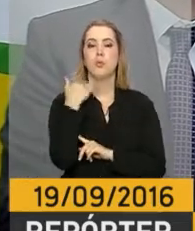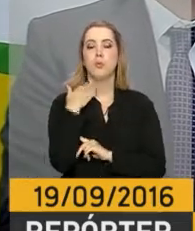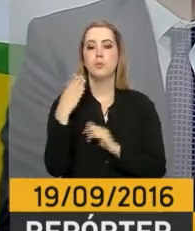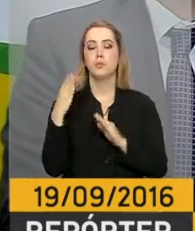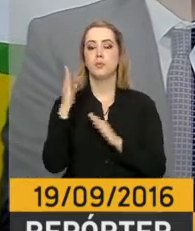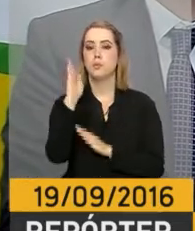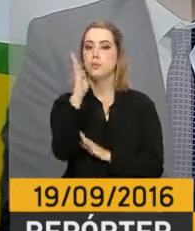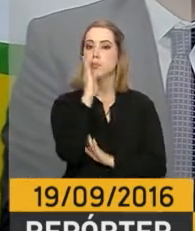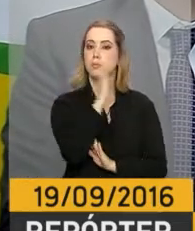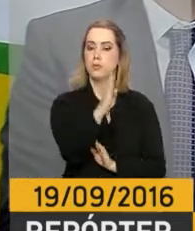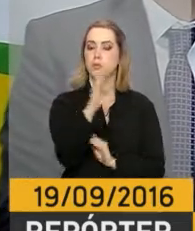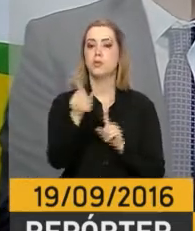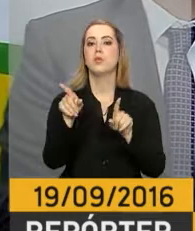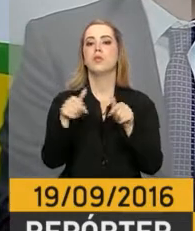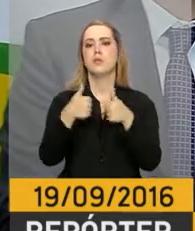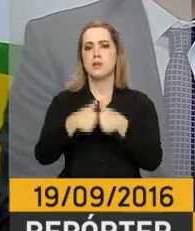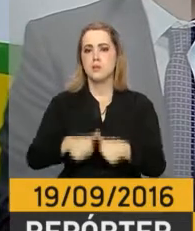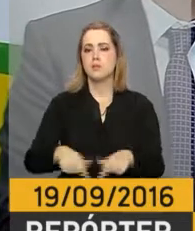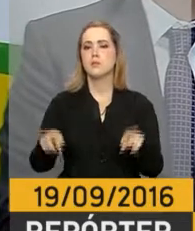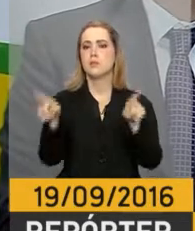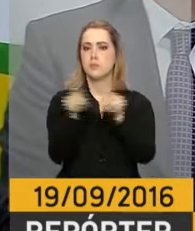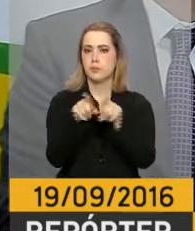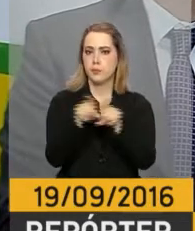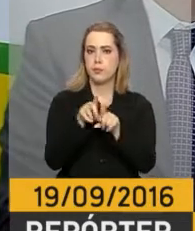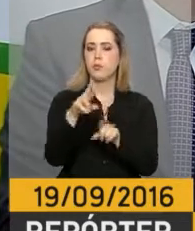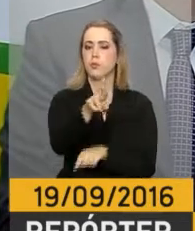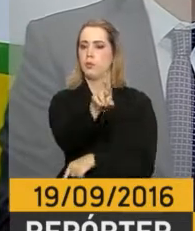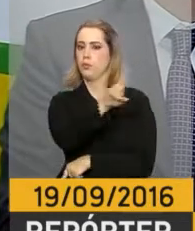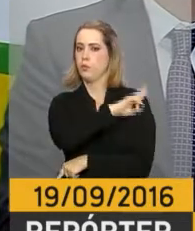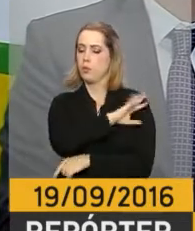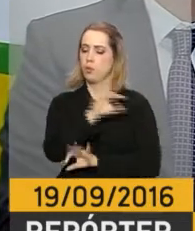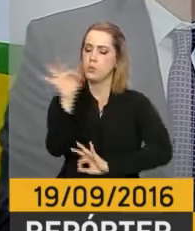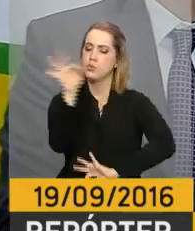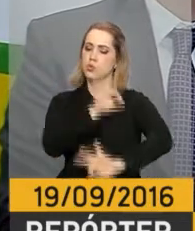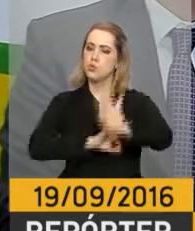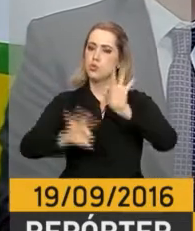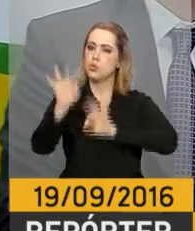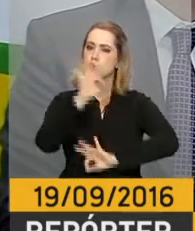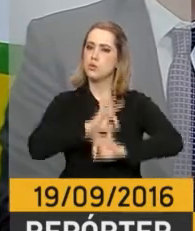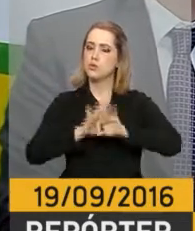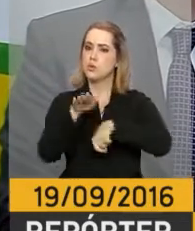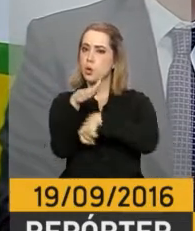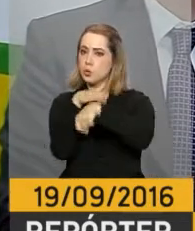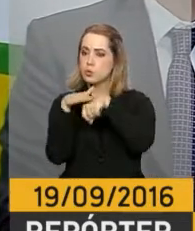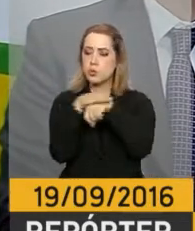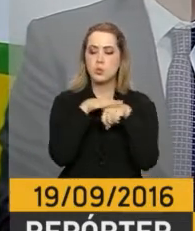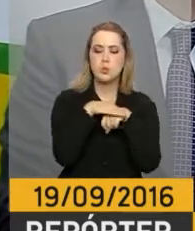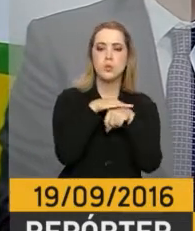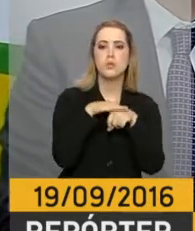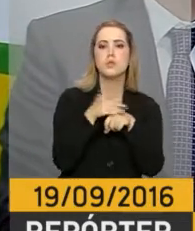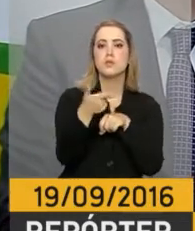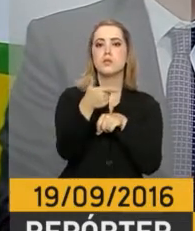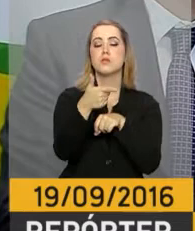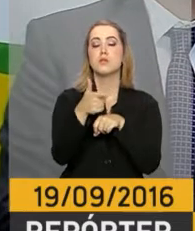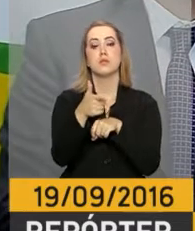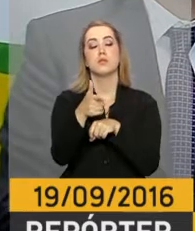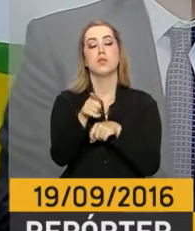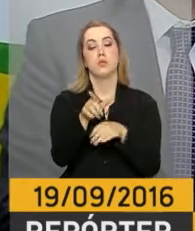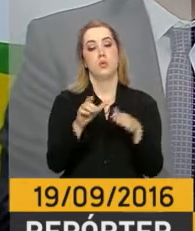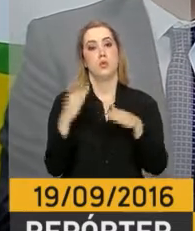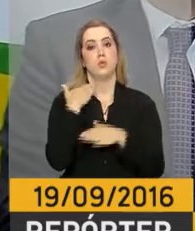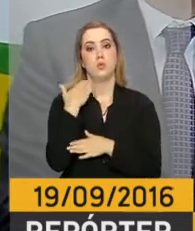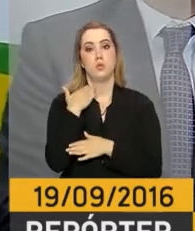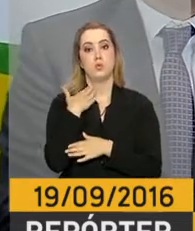Brasil está também com a responsabilidade de organizar, de conversar com os bancos